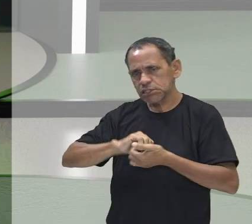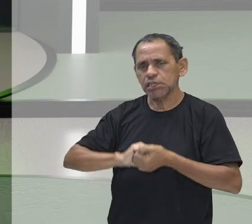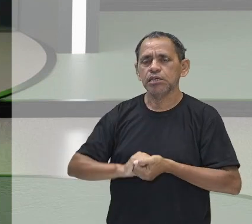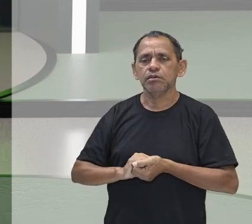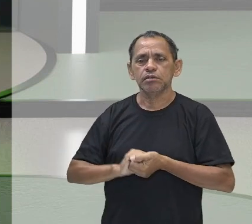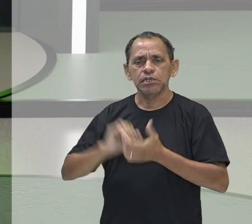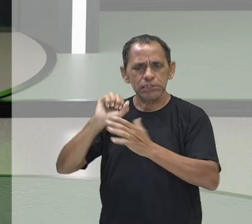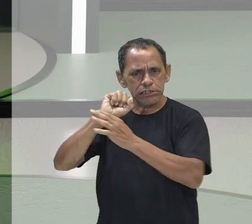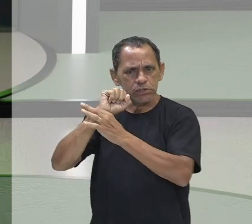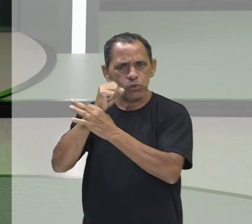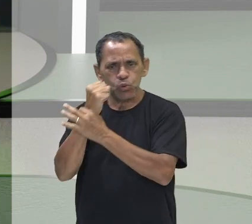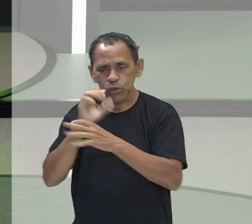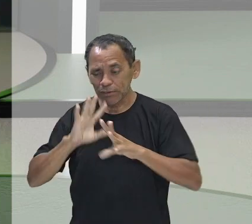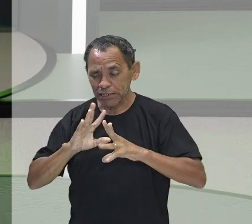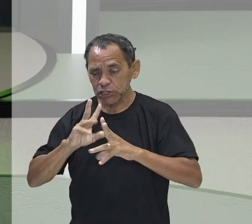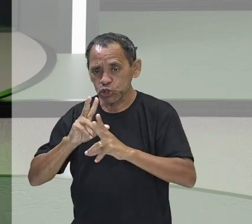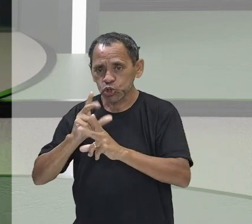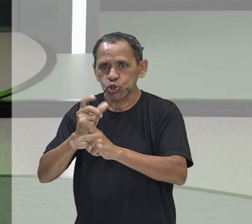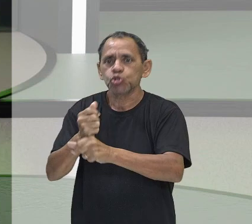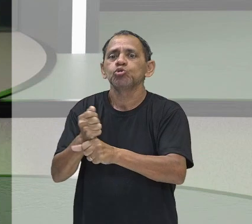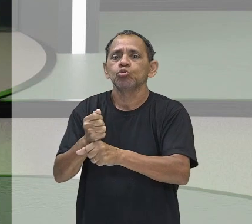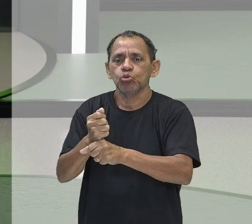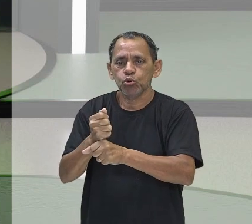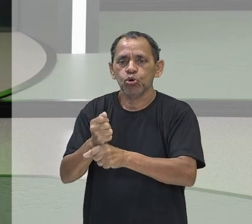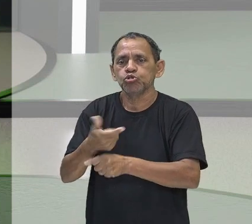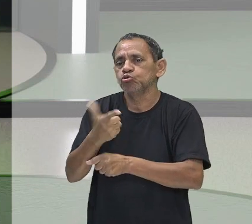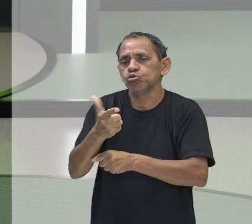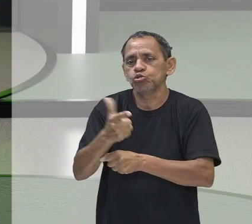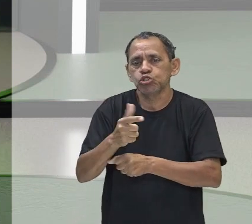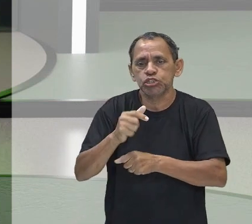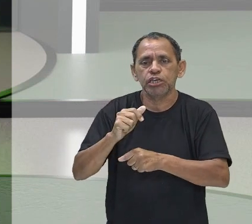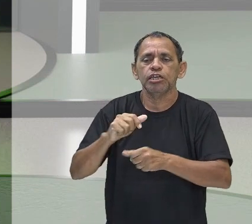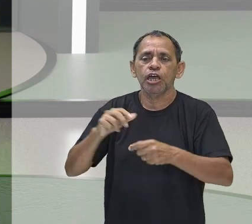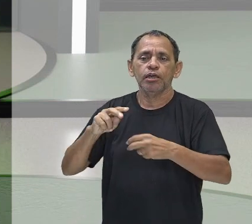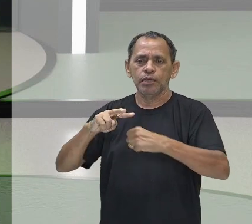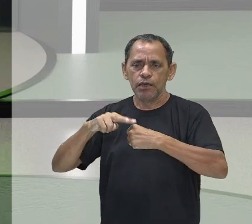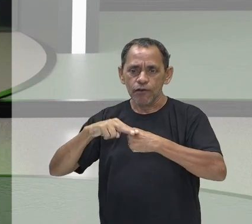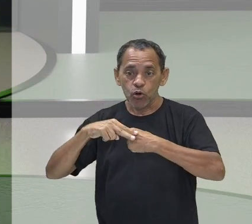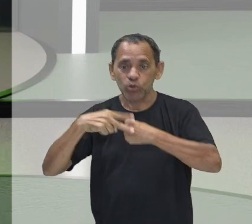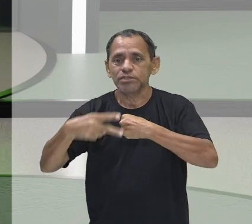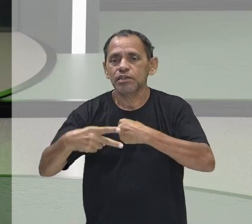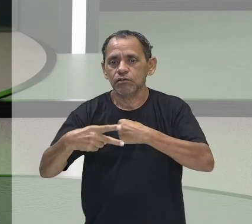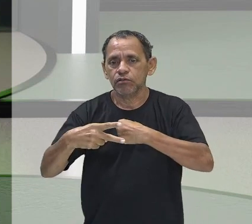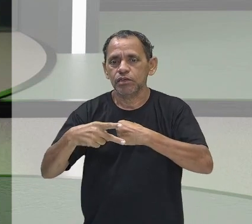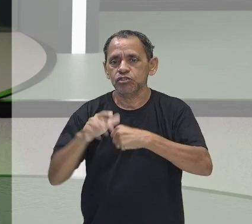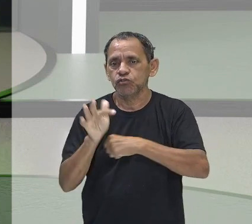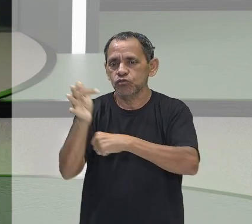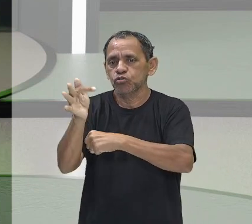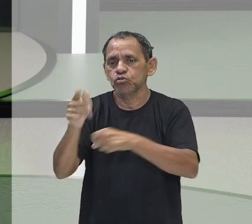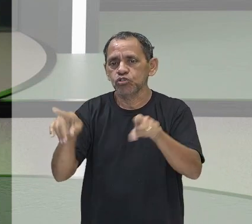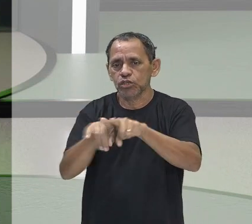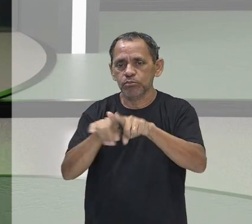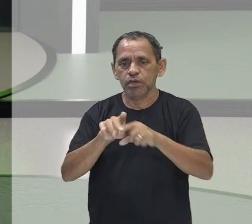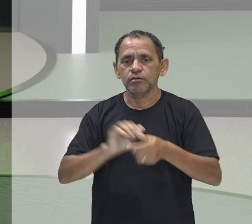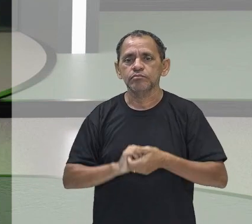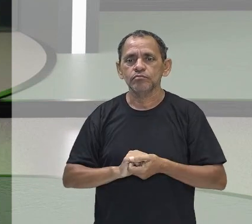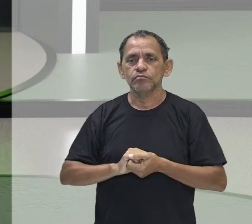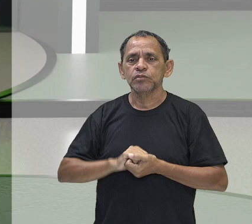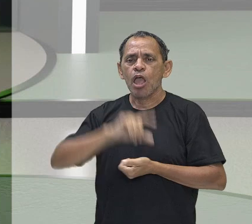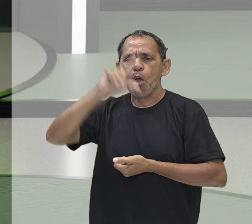seja segura e não cause efeitos colaterais graves. Uma outra coisa não menos importante é o